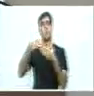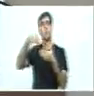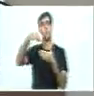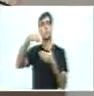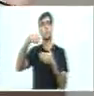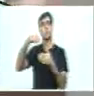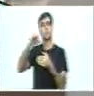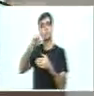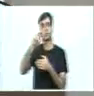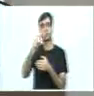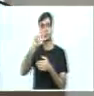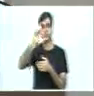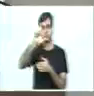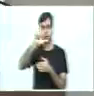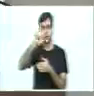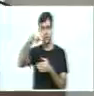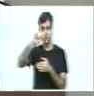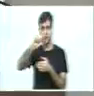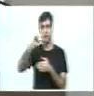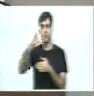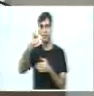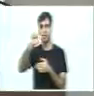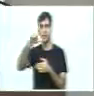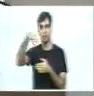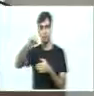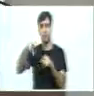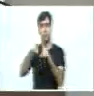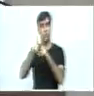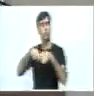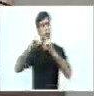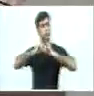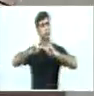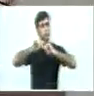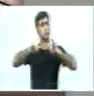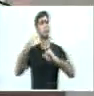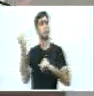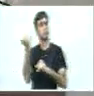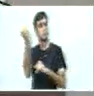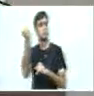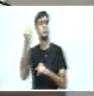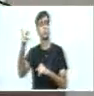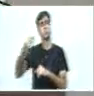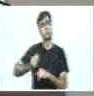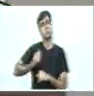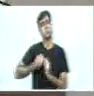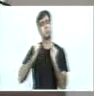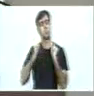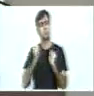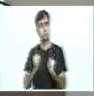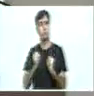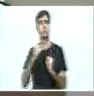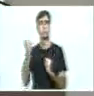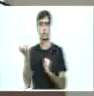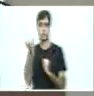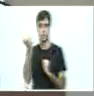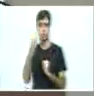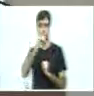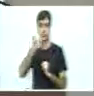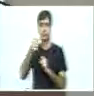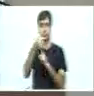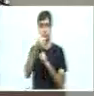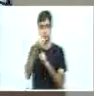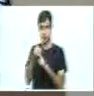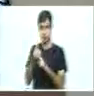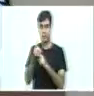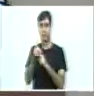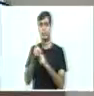E pedimos o apoio, né, de Vossa Excelência para divulgar o evento e também, inclusive, estar presente neste evento no dia 16 de